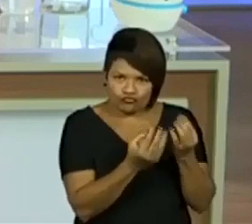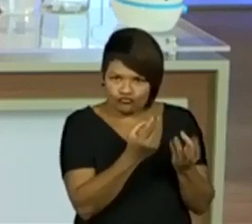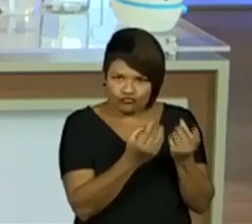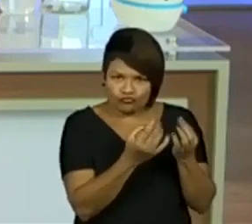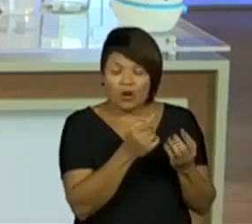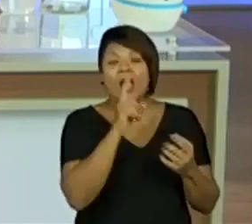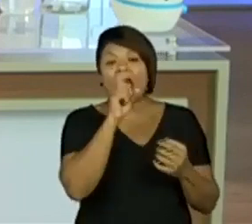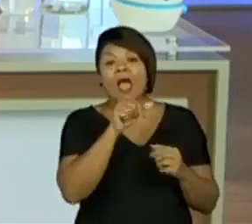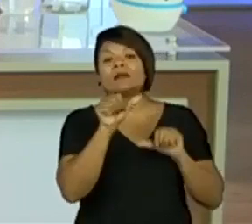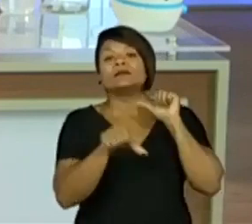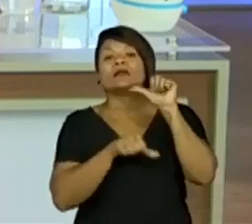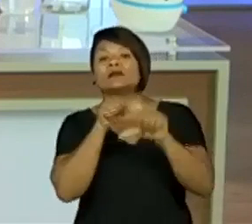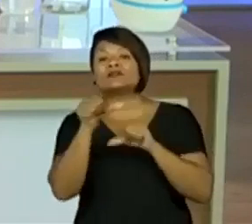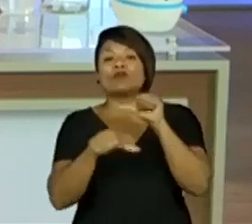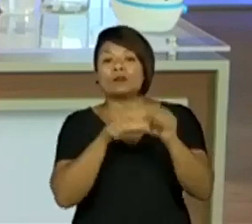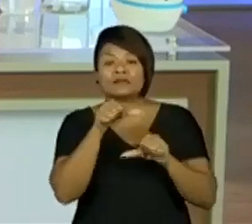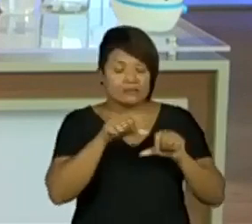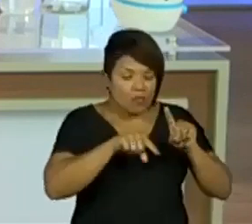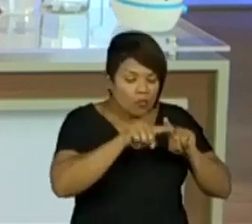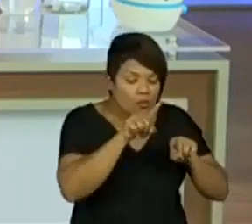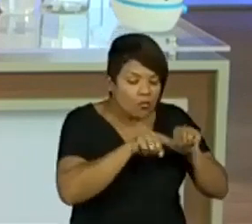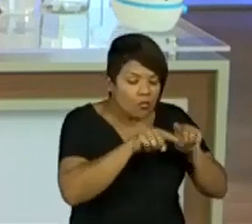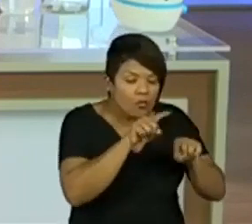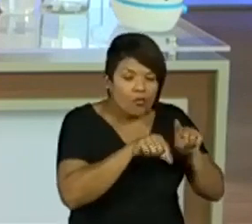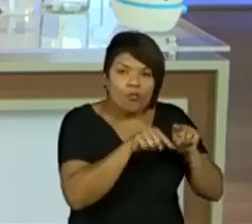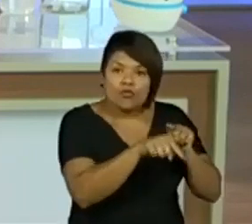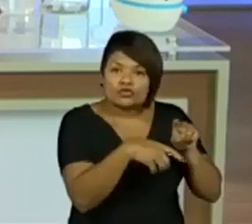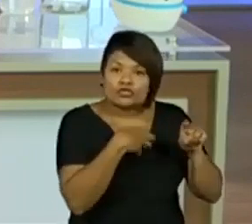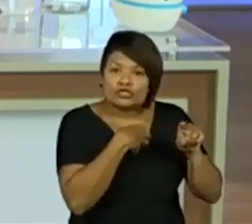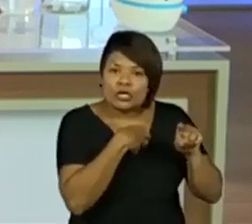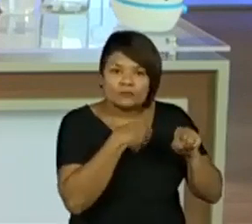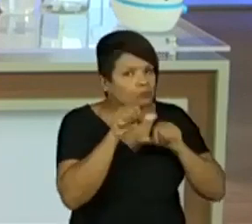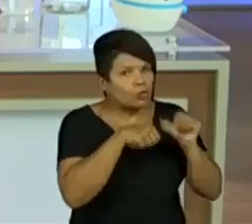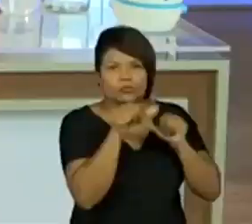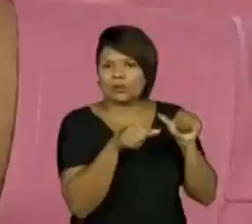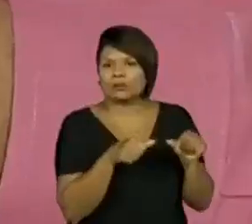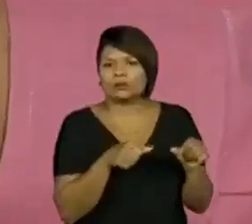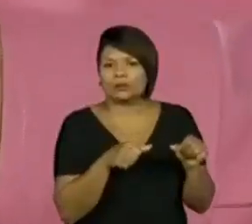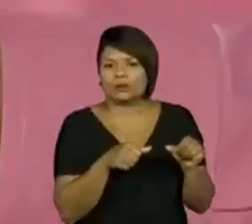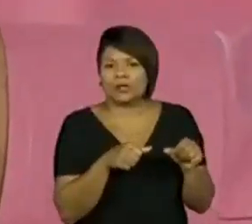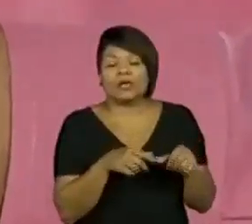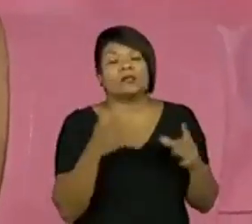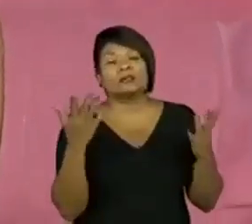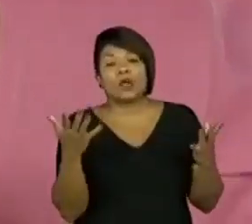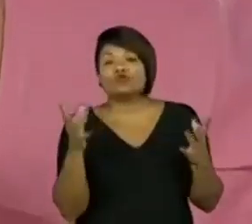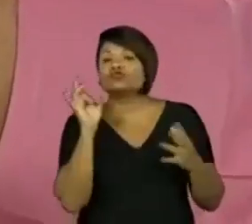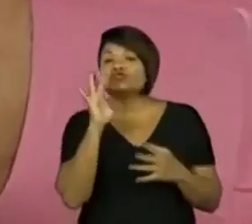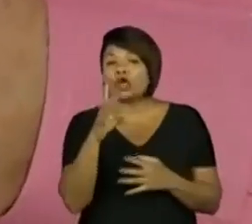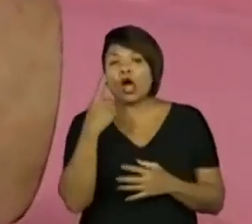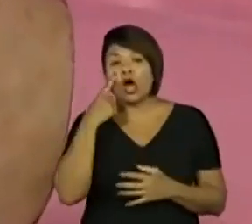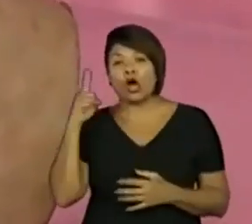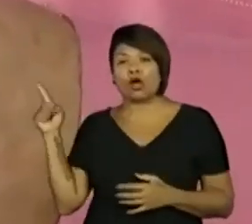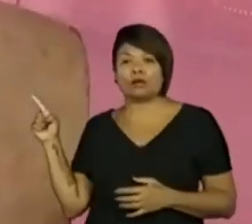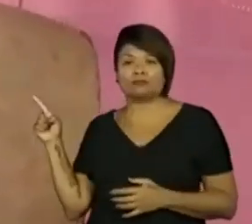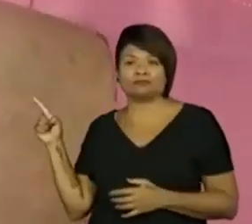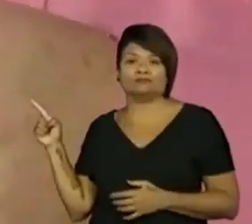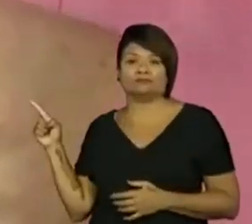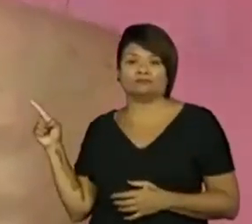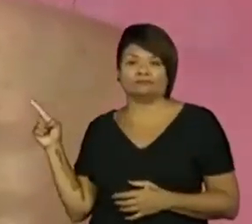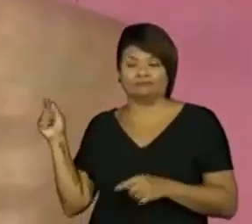transformações que ocorrem nesse material. Então, o simples acender de um